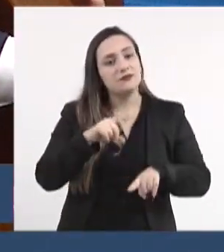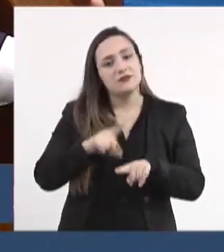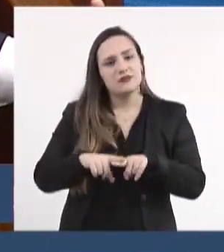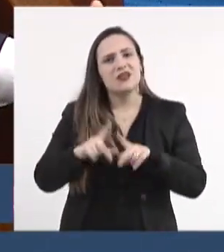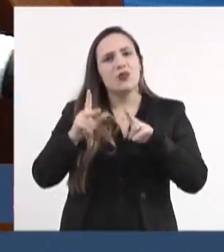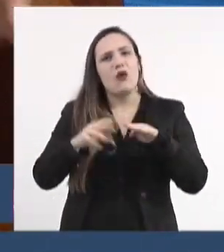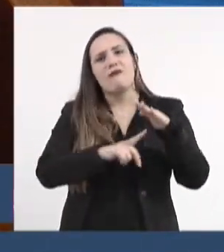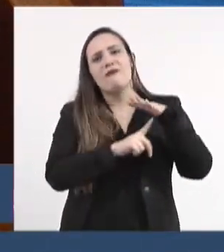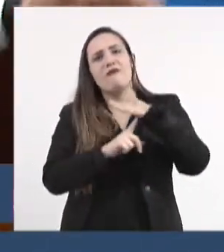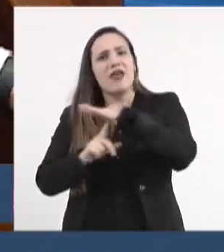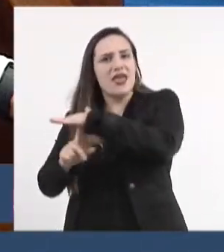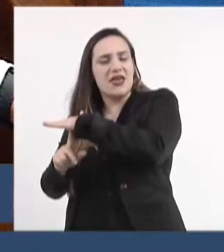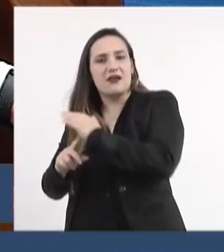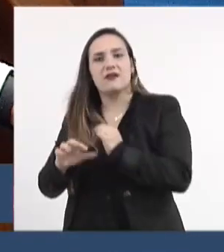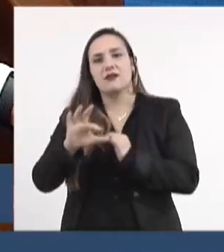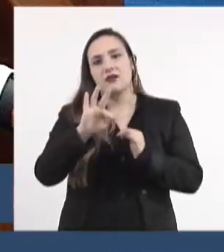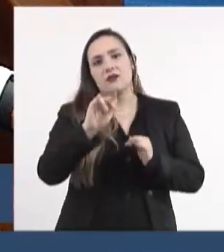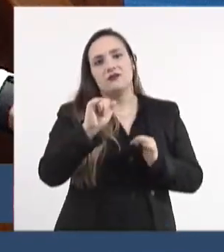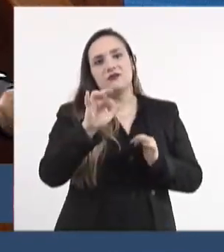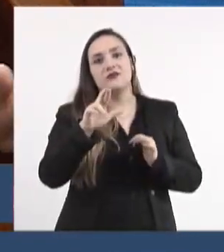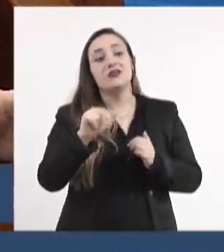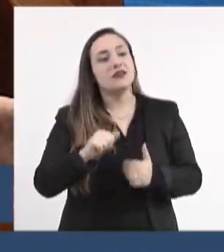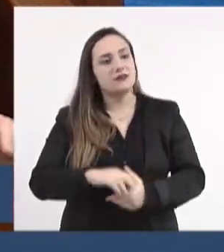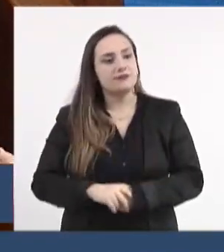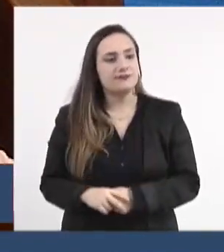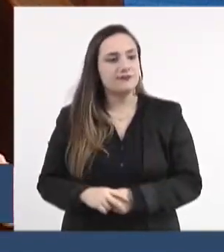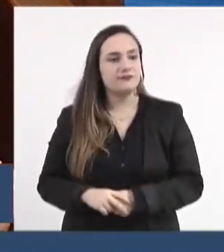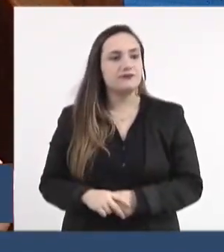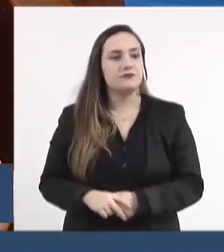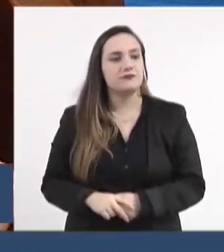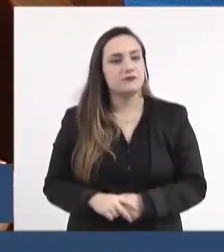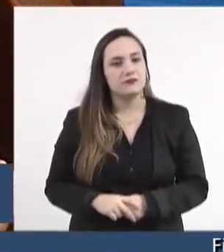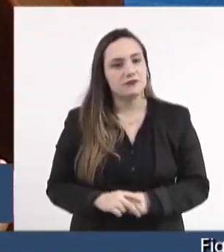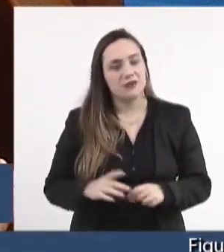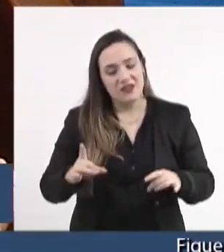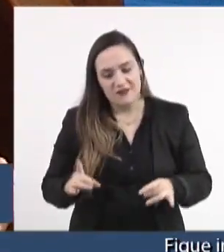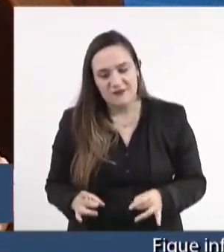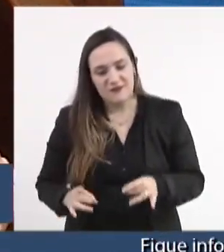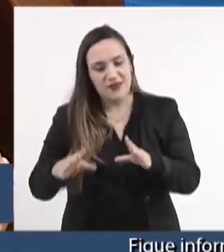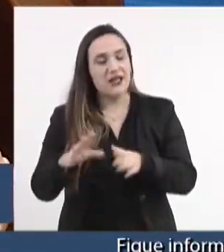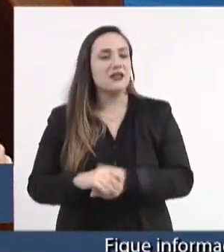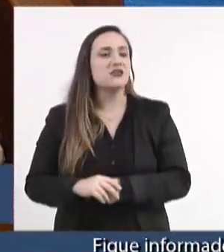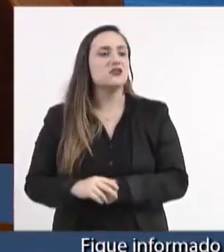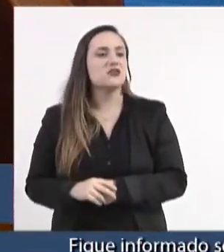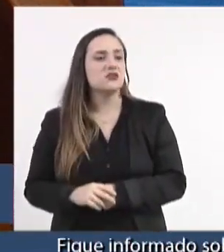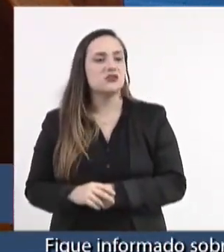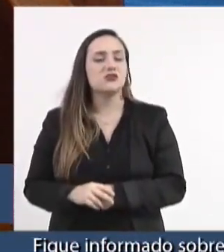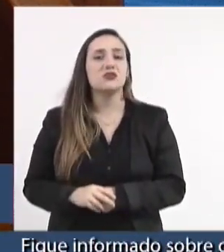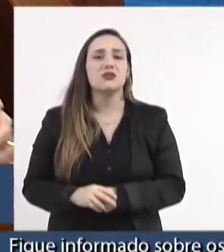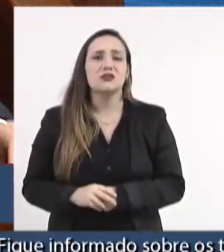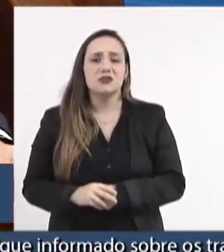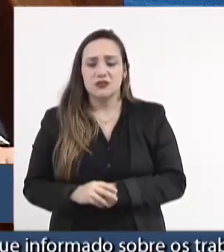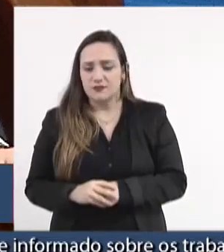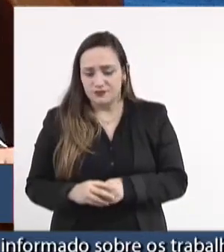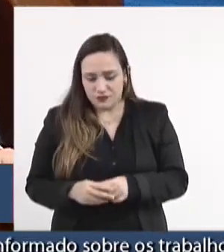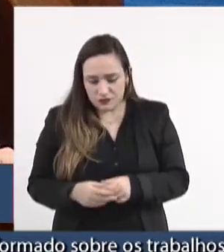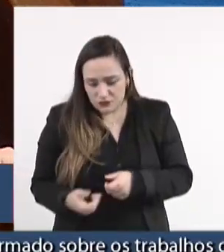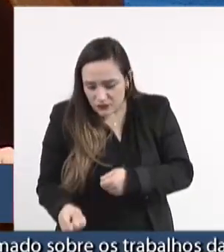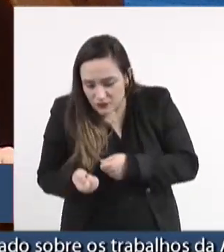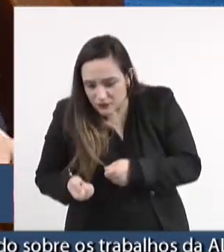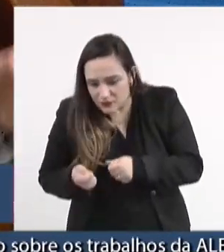feira, vender uma abóbora, vender um maxixe. O grande